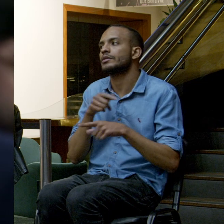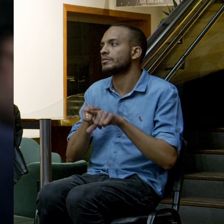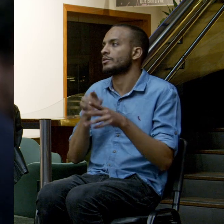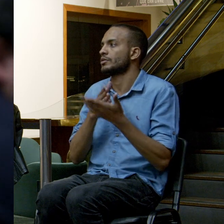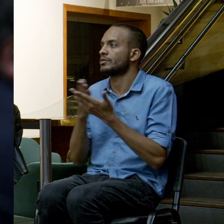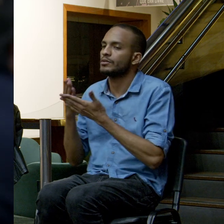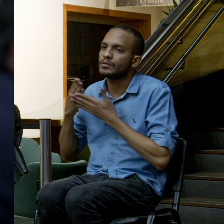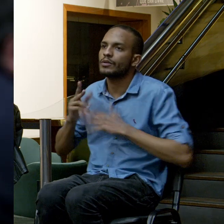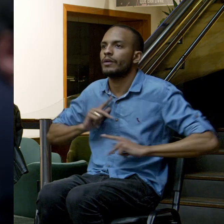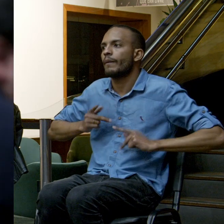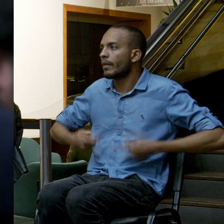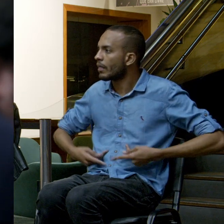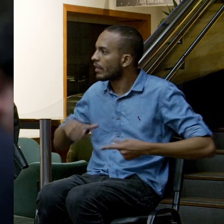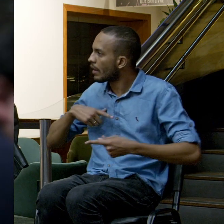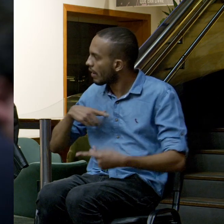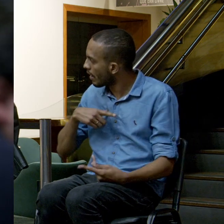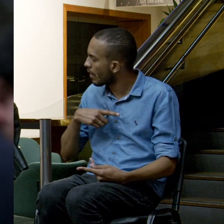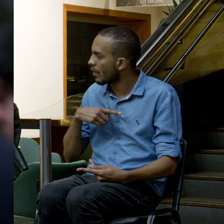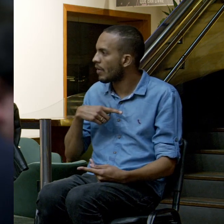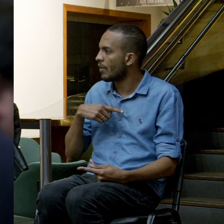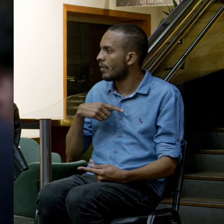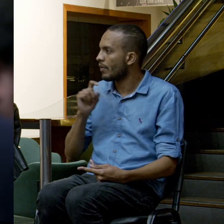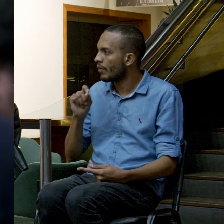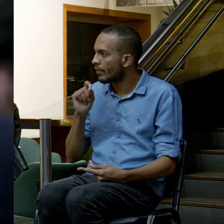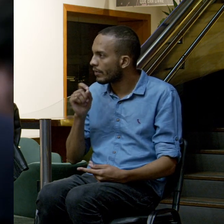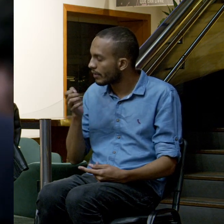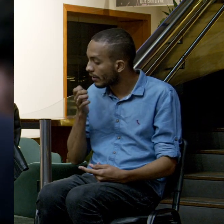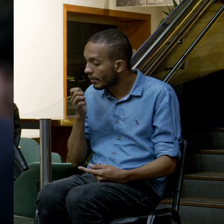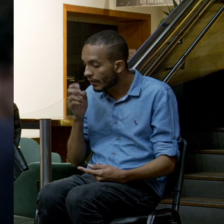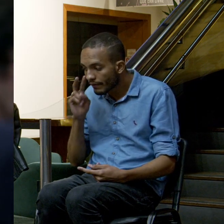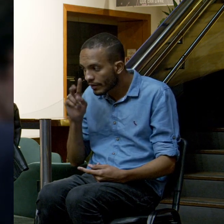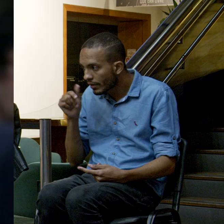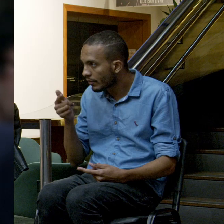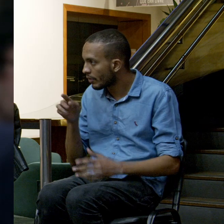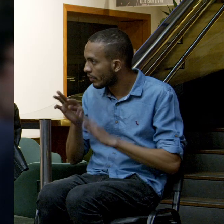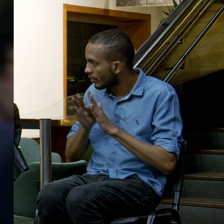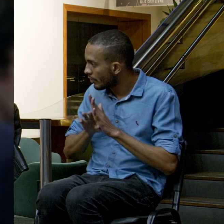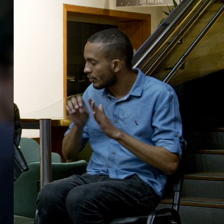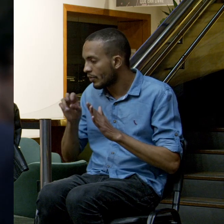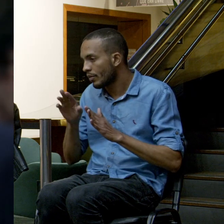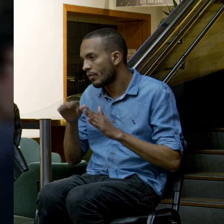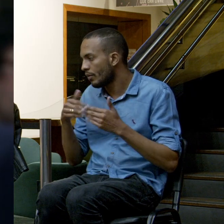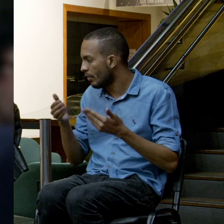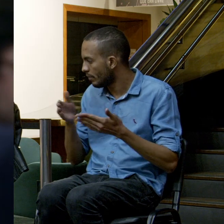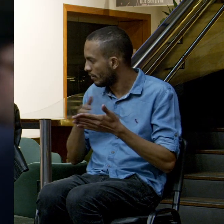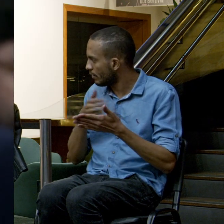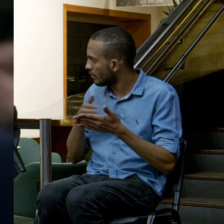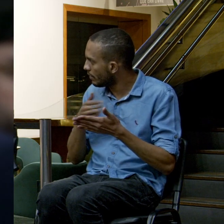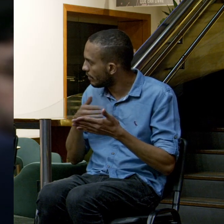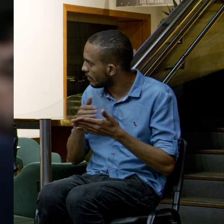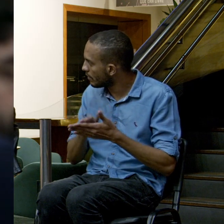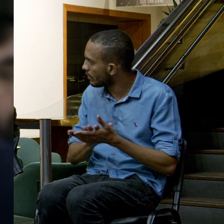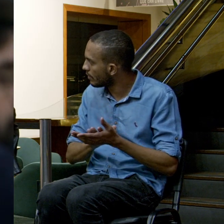Isso tem em alguma citação? Eu queria pegar com você ou ver onde está, em qual livro está.